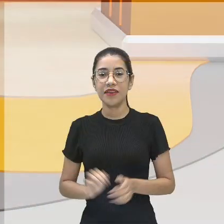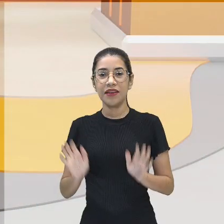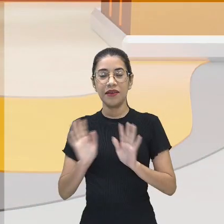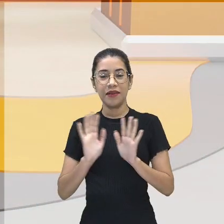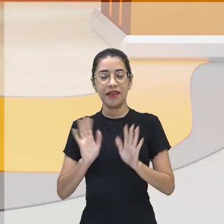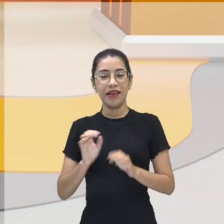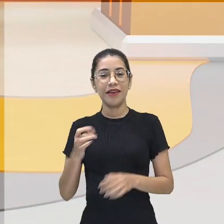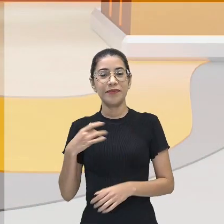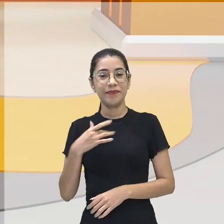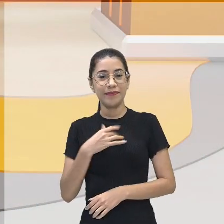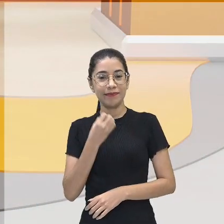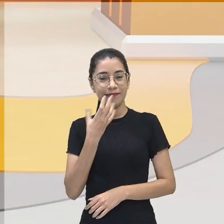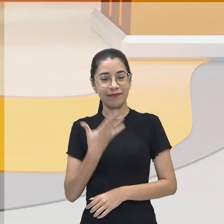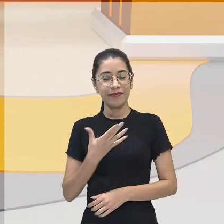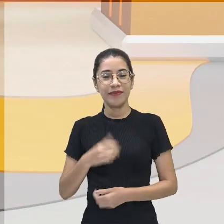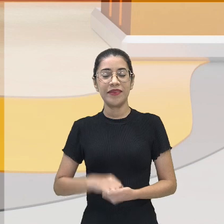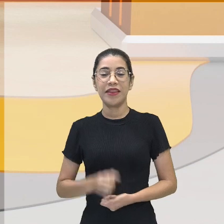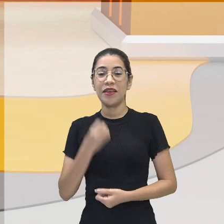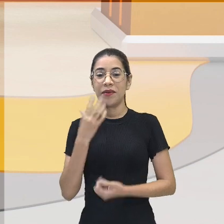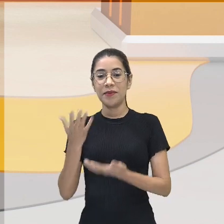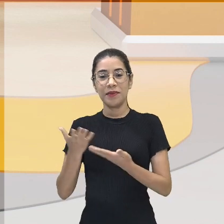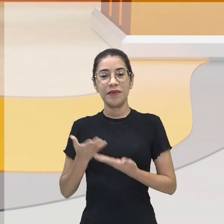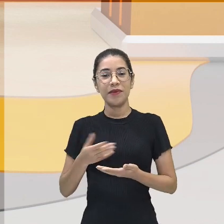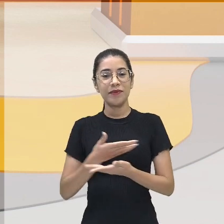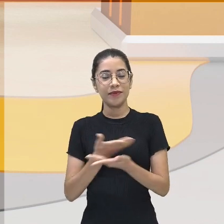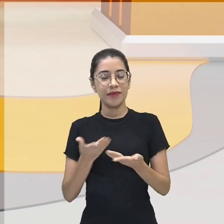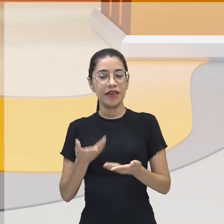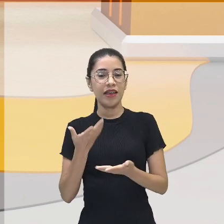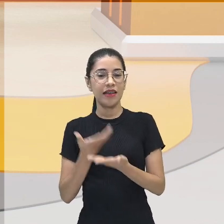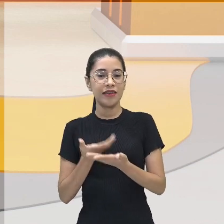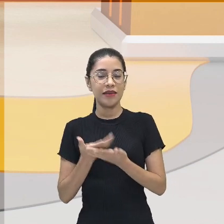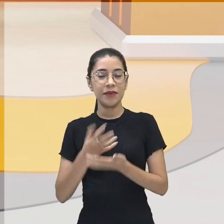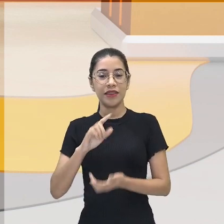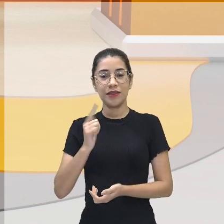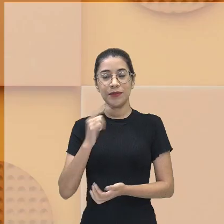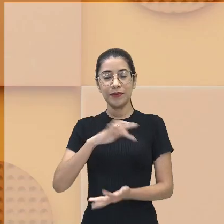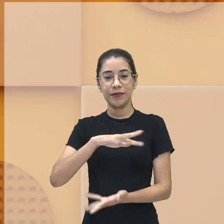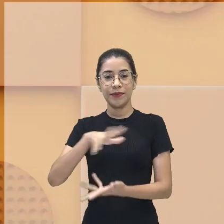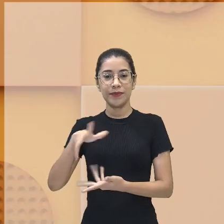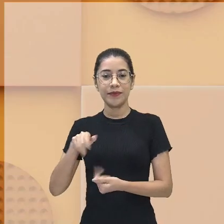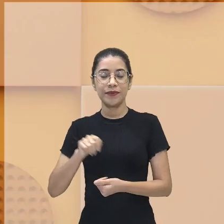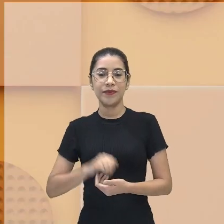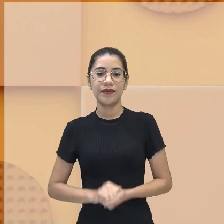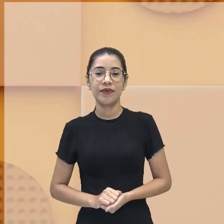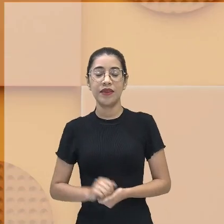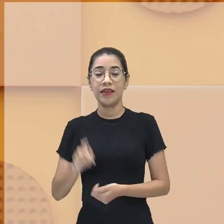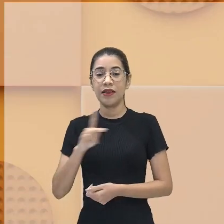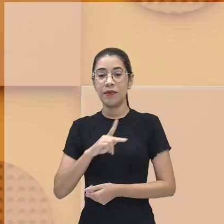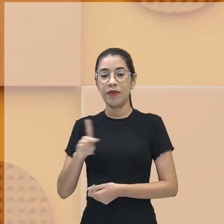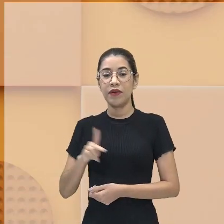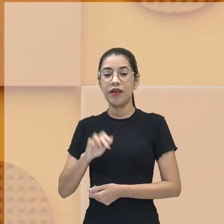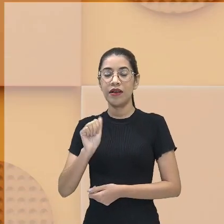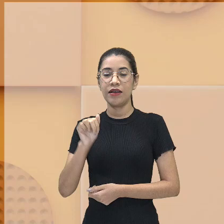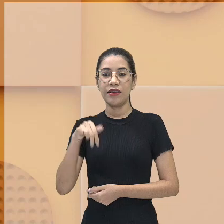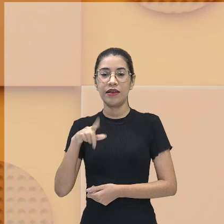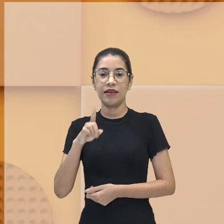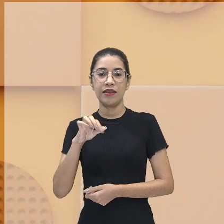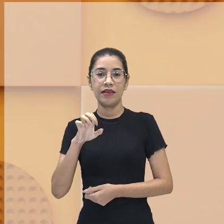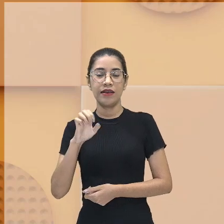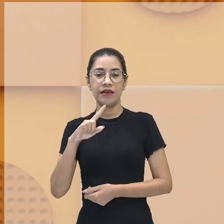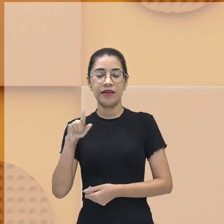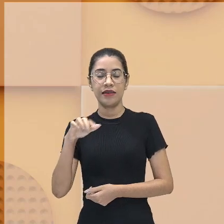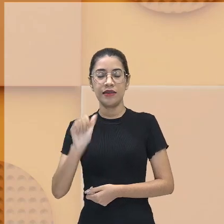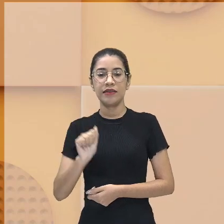Olá, tudo bem com vocês? Sejam todos bem-vindos ao componente de Geografia. Sou a professora Andresa